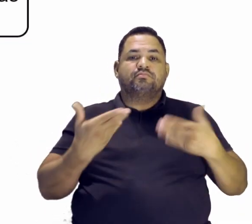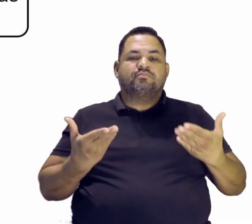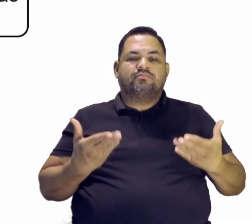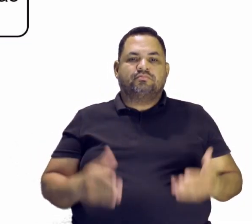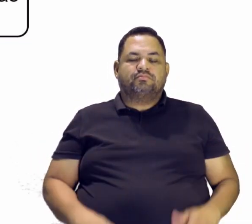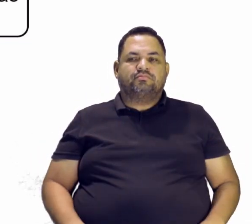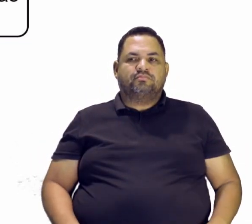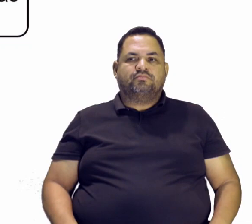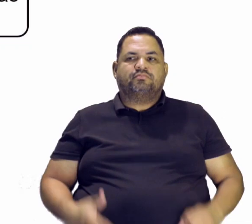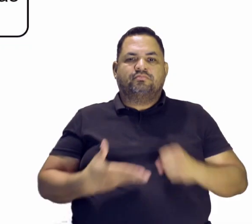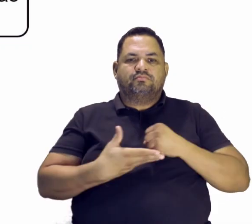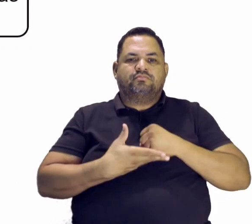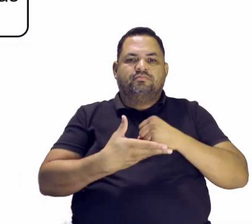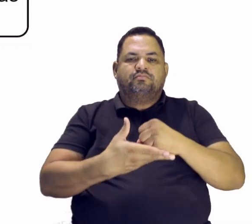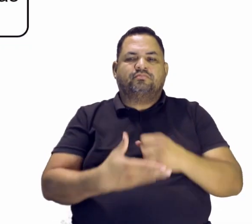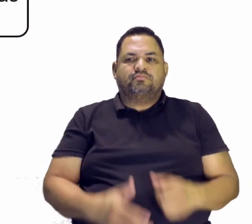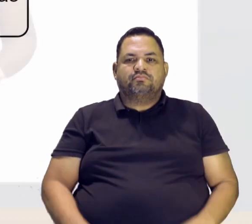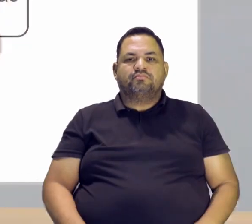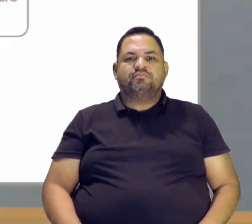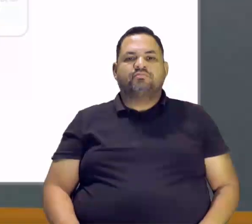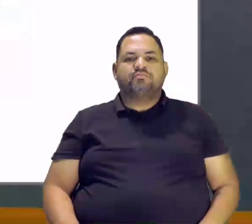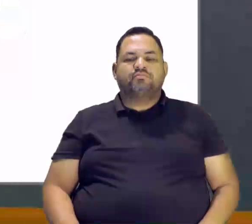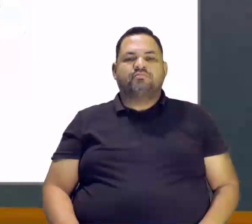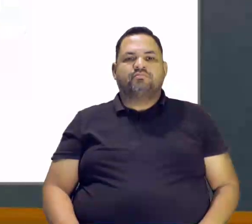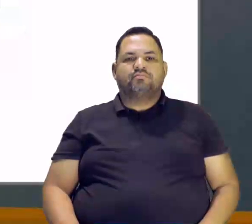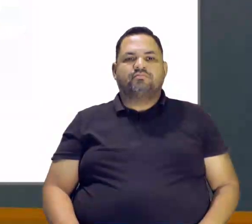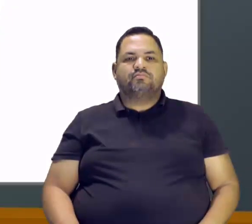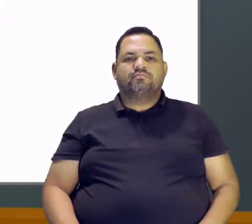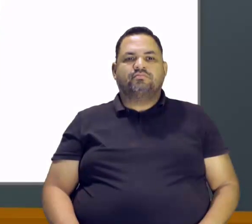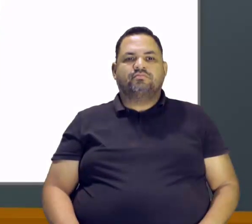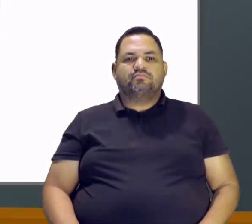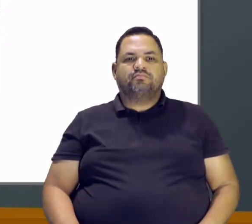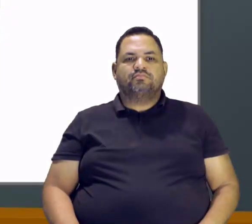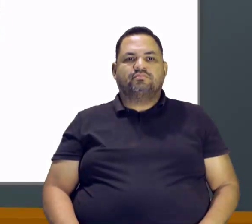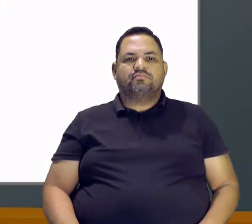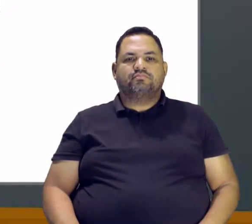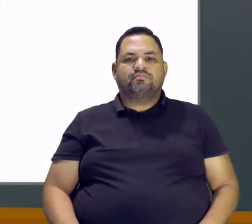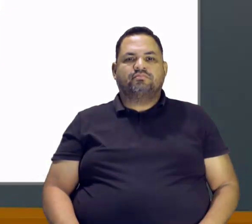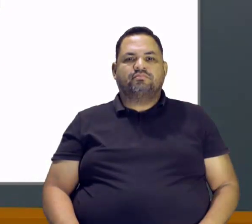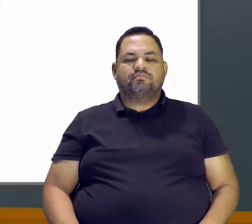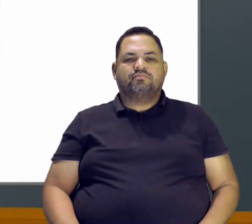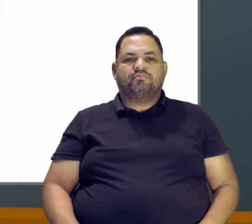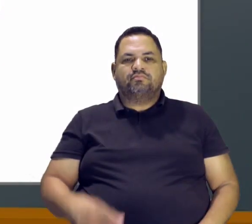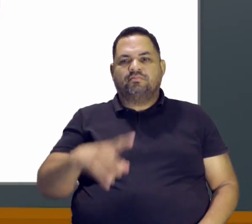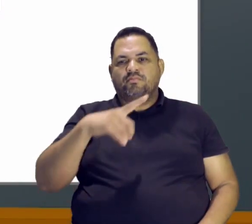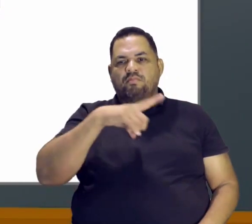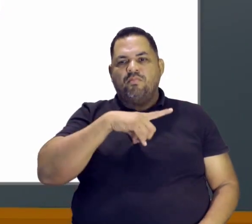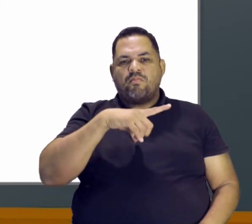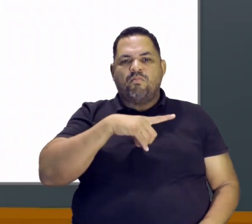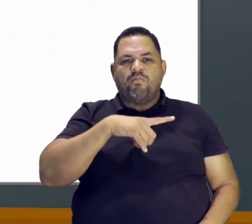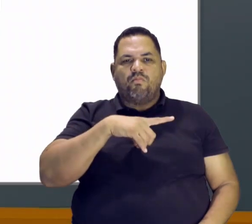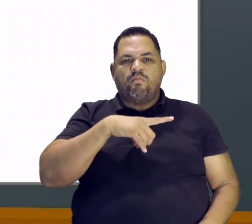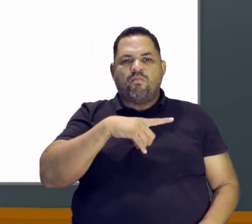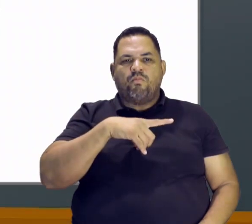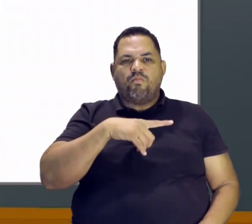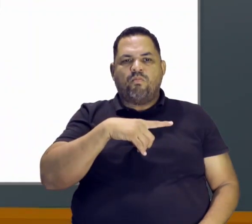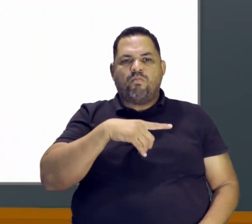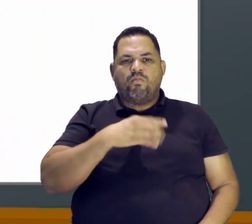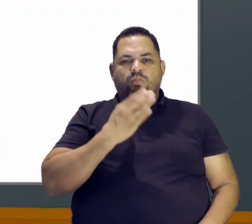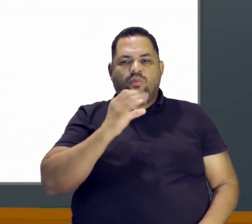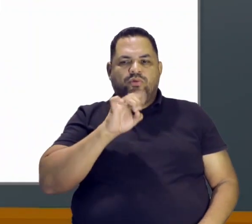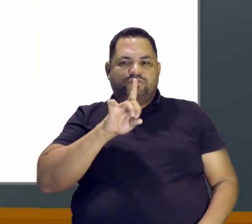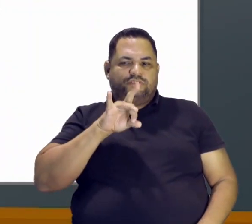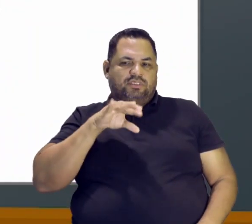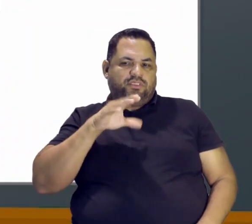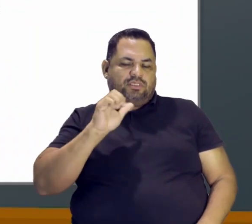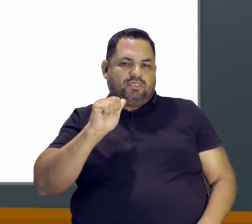É basicamente isso aqui, ó. Vem aqui comigo, olha só. Então, a gente tem a concêntrica, né? Então,